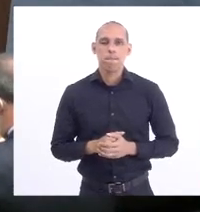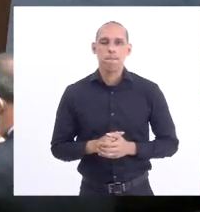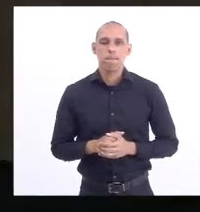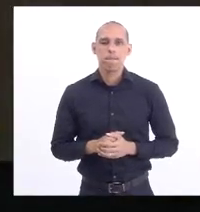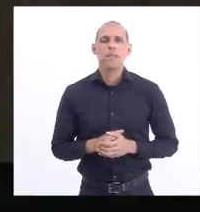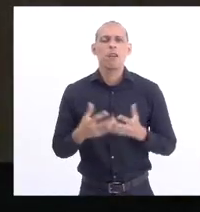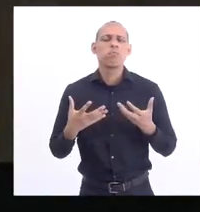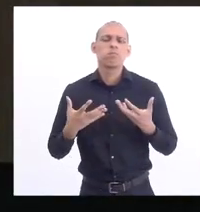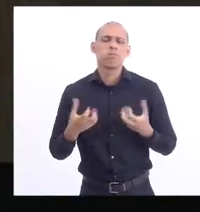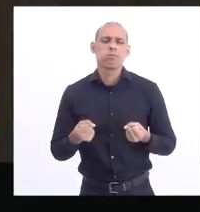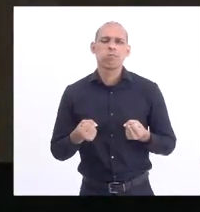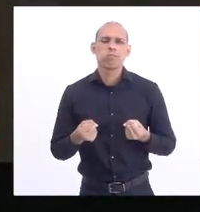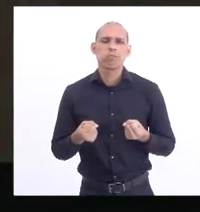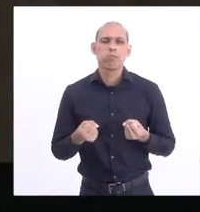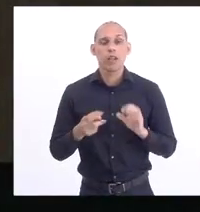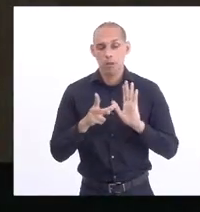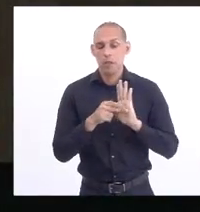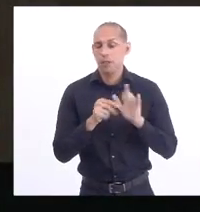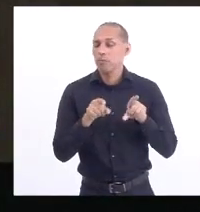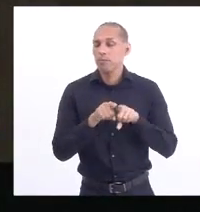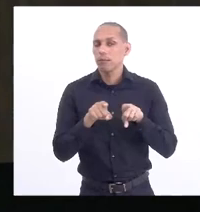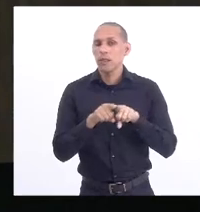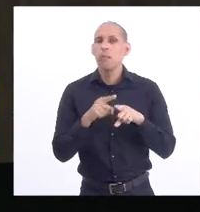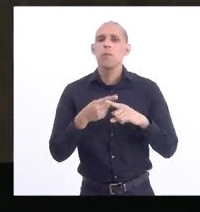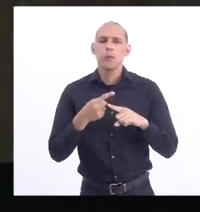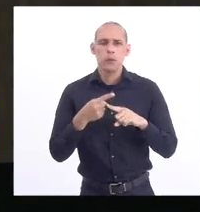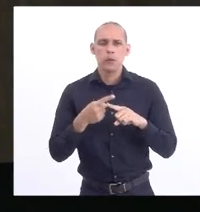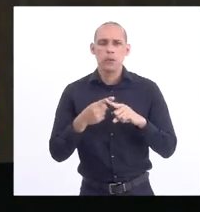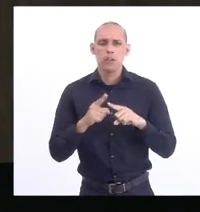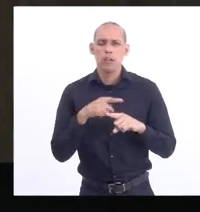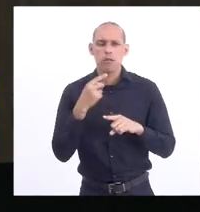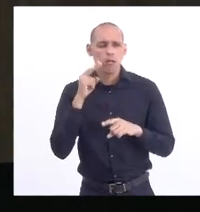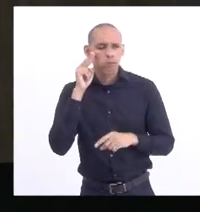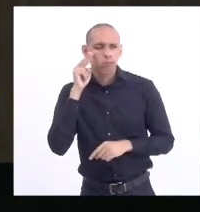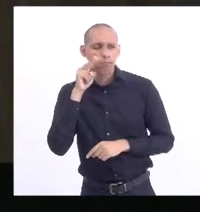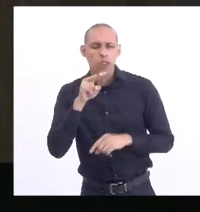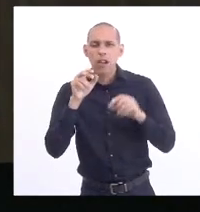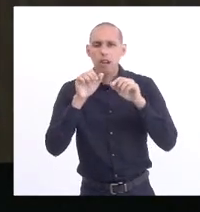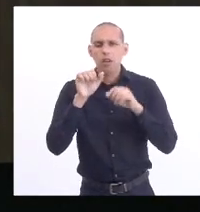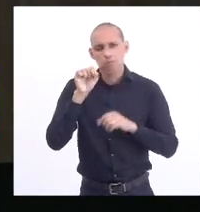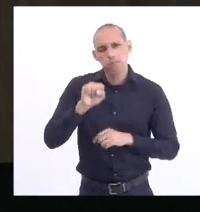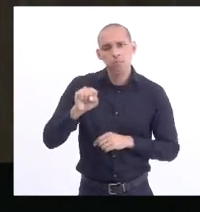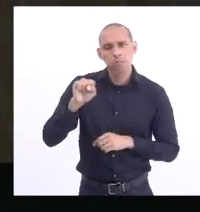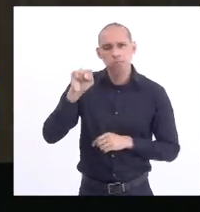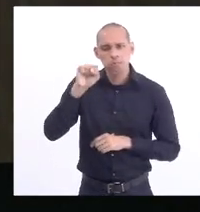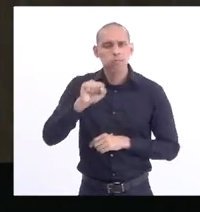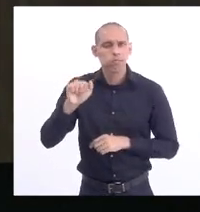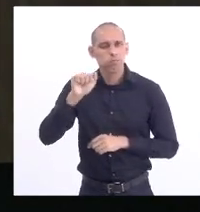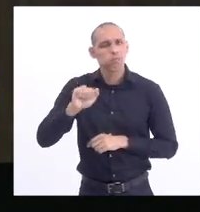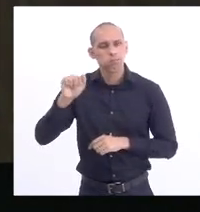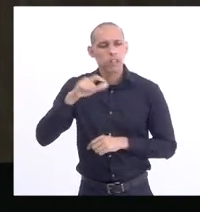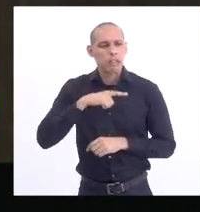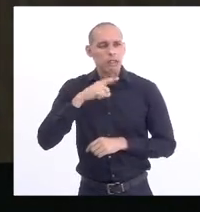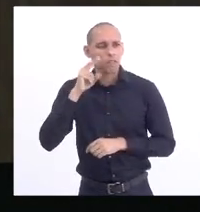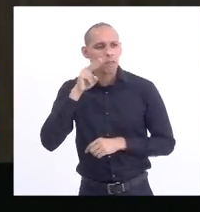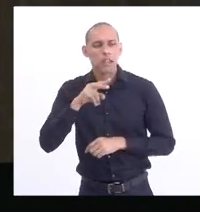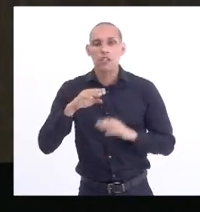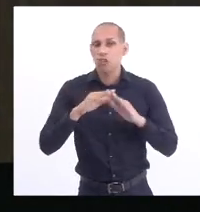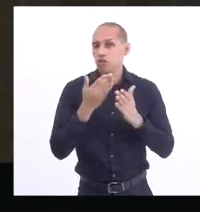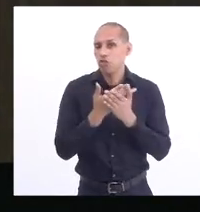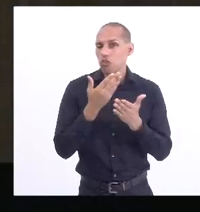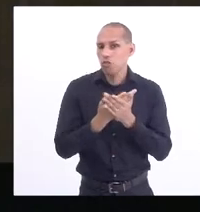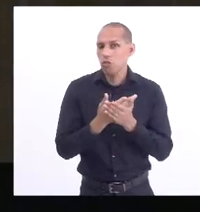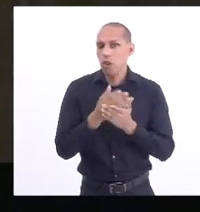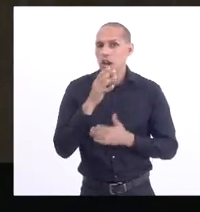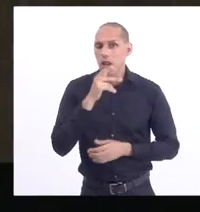É favorável com emendas, senhor presidente, porque a nossa assessoria viu que já existiu uma escola de mar e pesca, então a ideia não é criar,